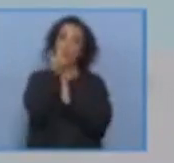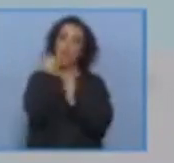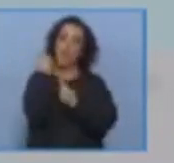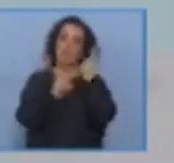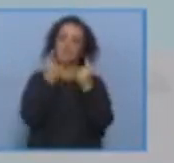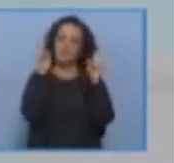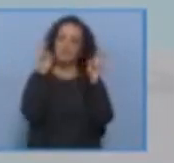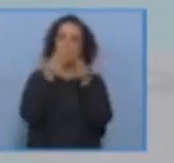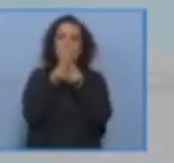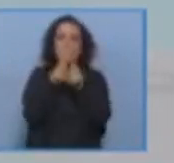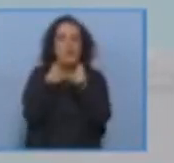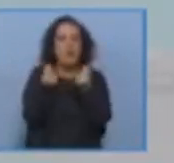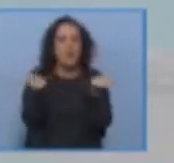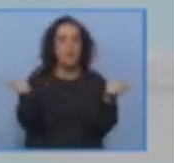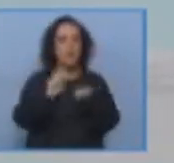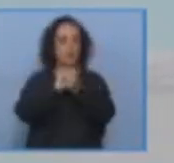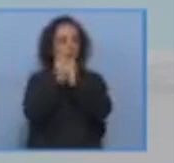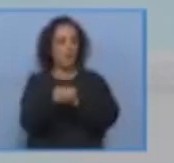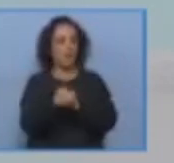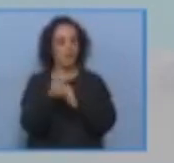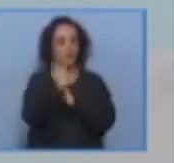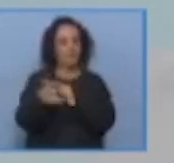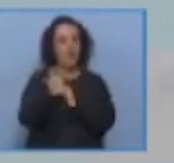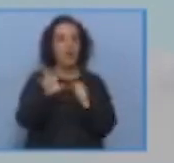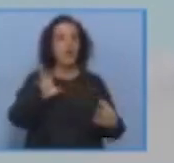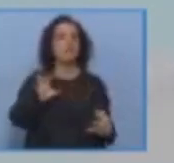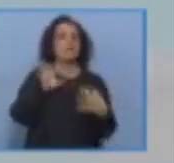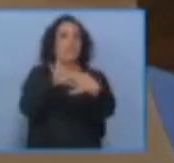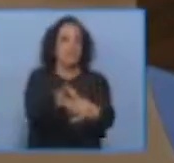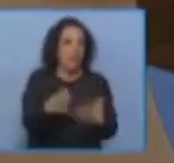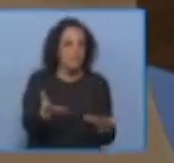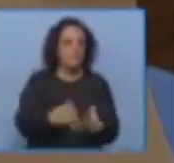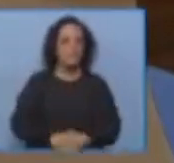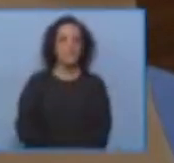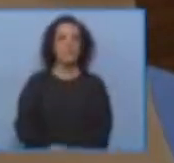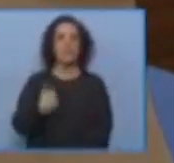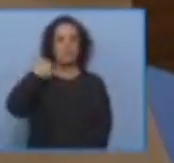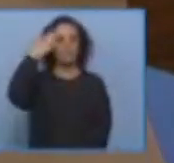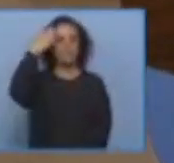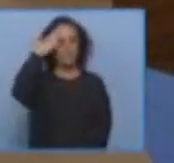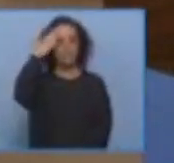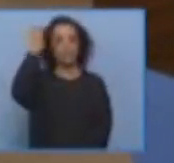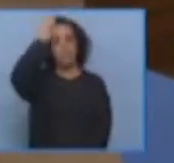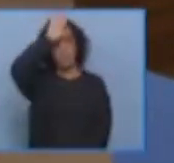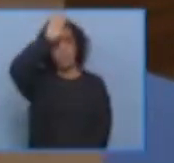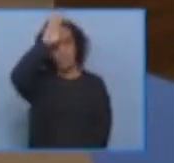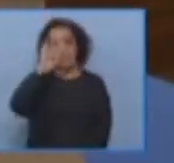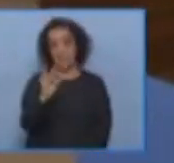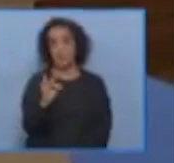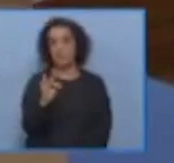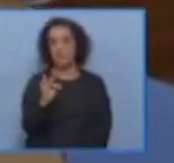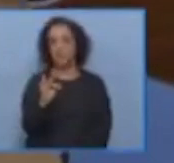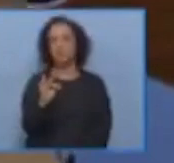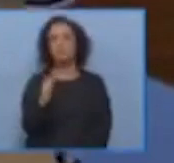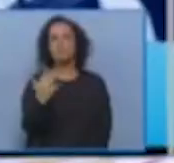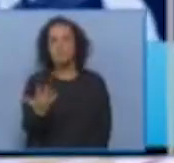léxico, não é? E a forma como dialoga ou como consegue chegar lá. Francisco tenta chegar